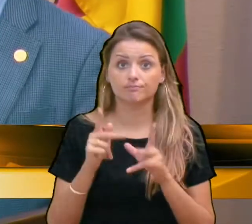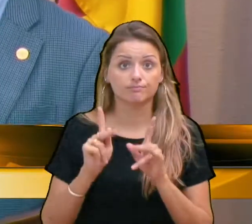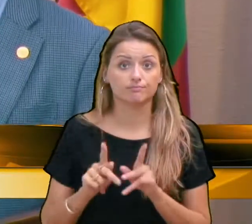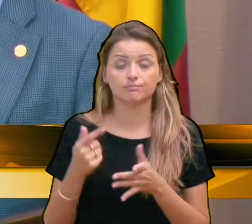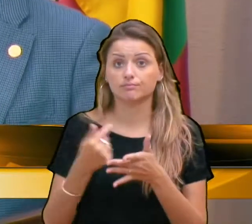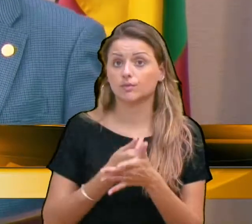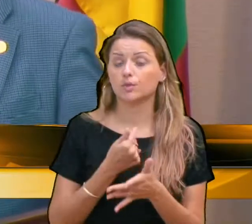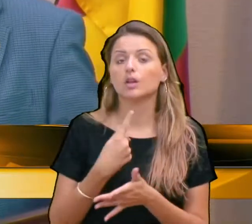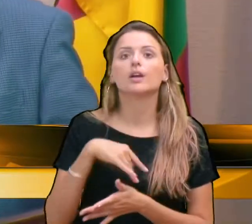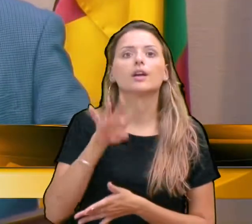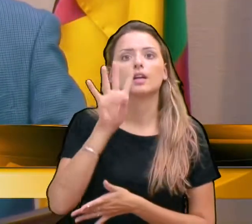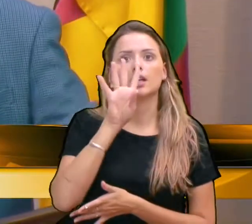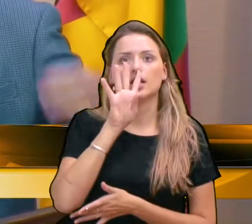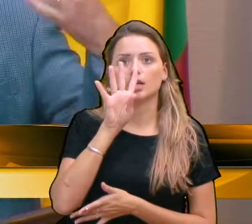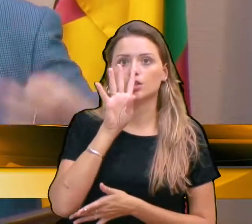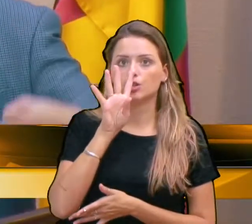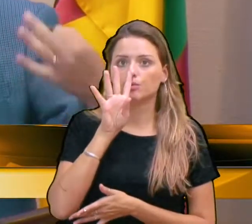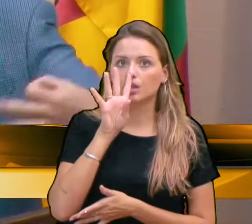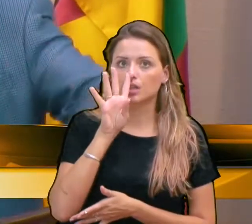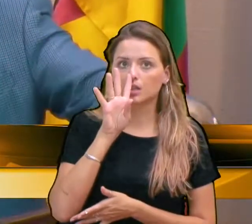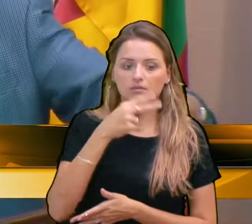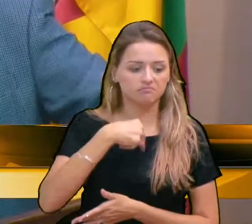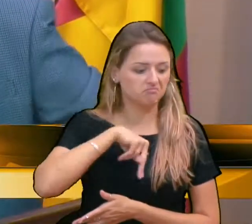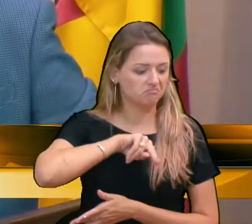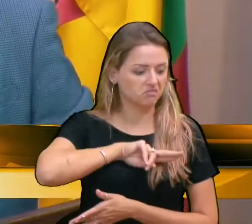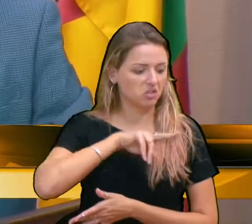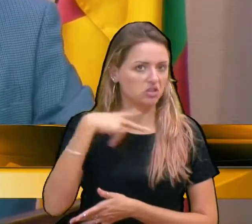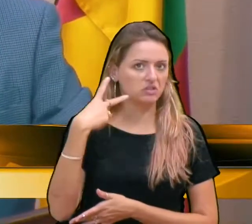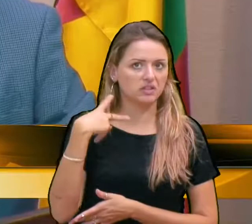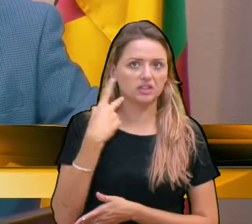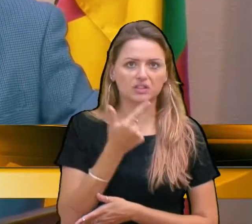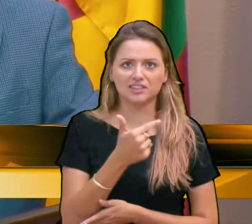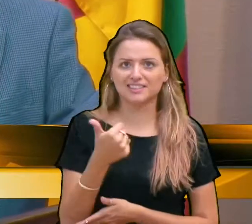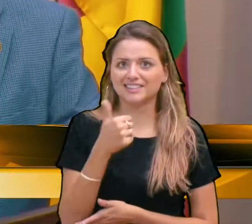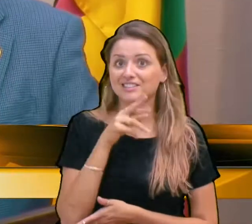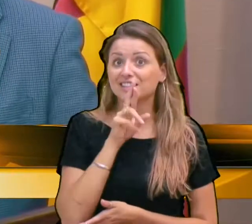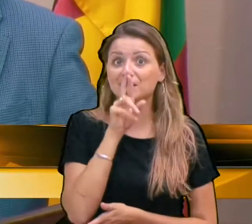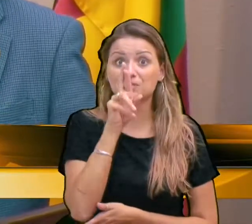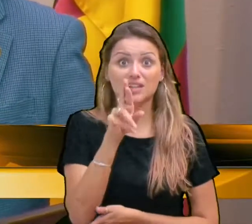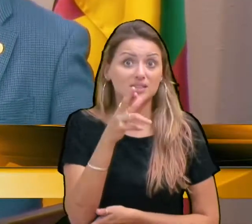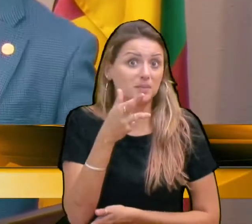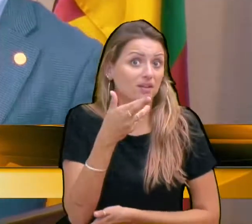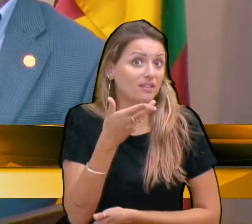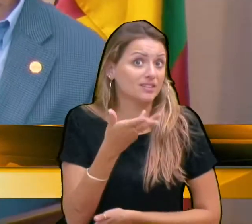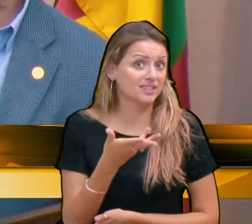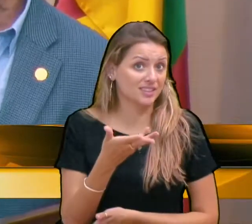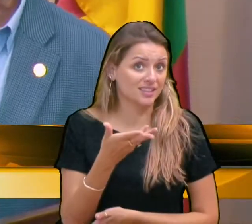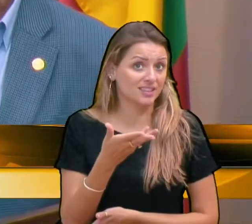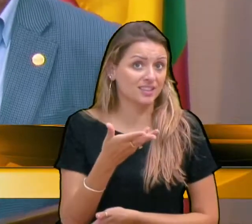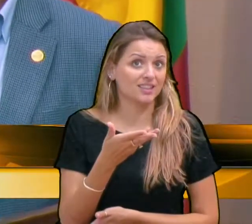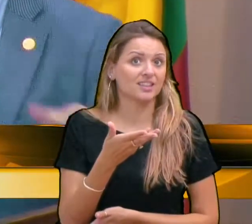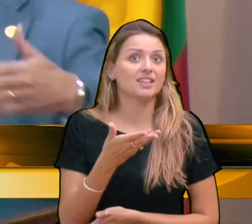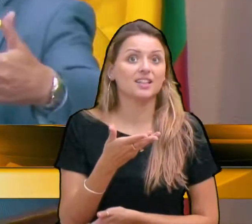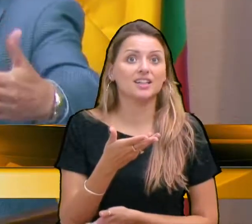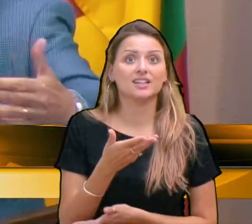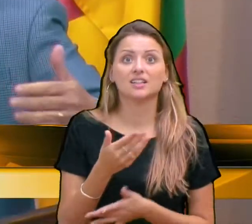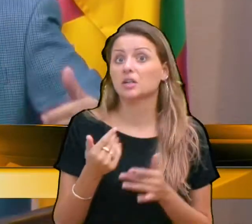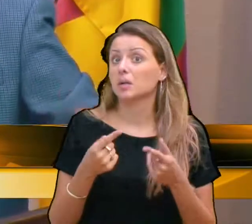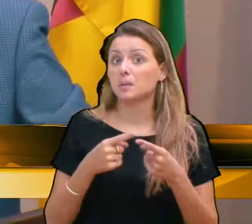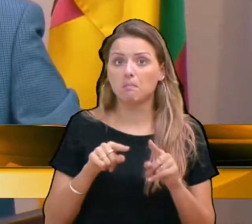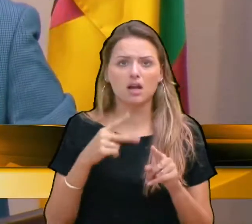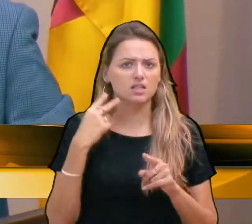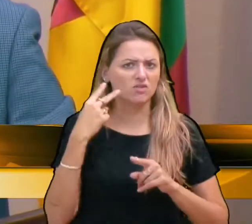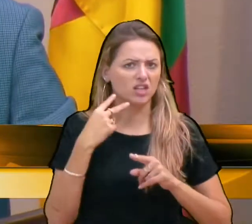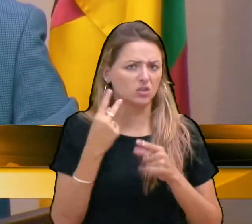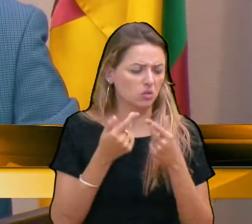E pasmem, senhoras e senhores, nós não temos a resposta. Muitos podem dizer, mas os vereadores